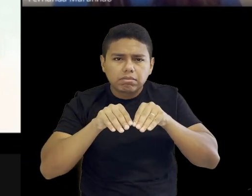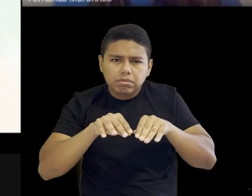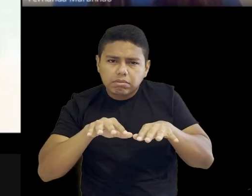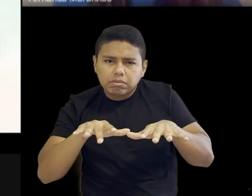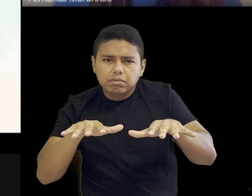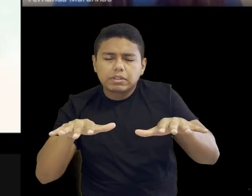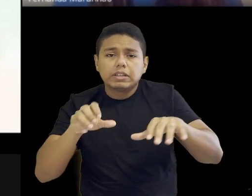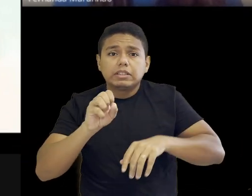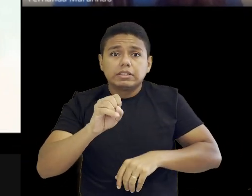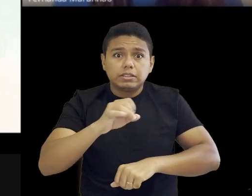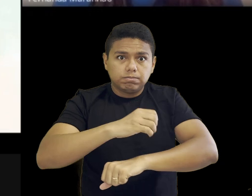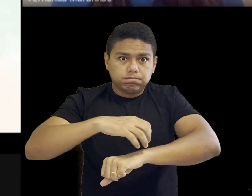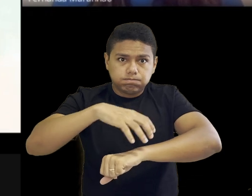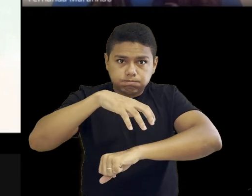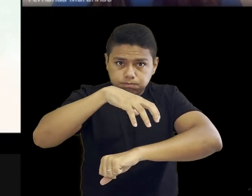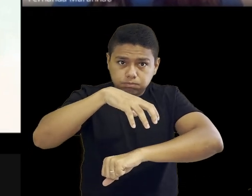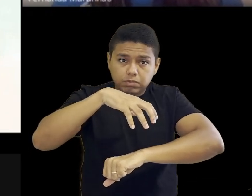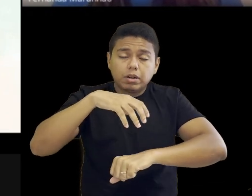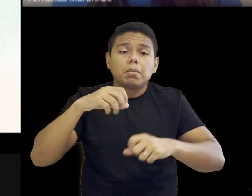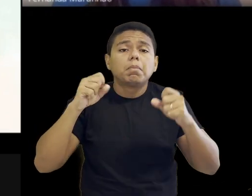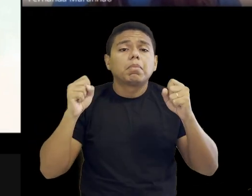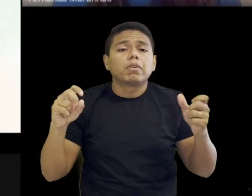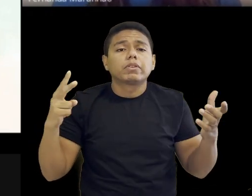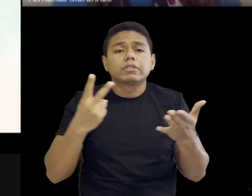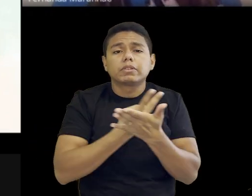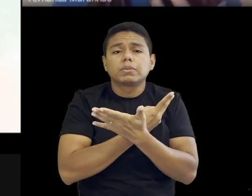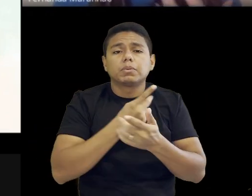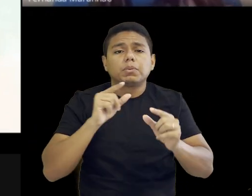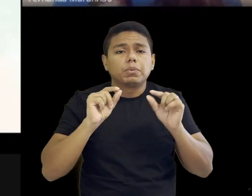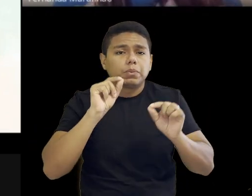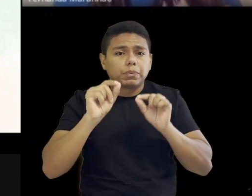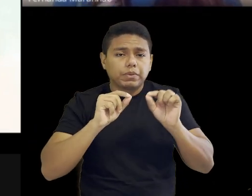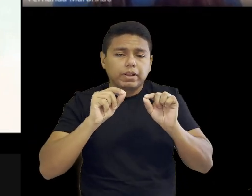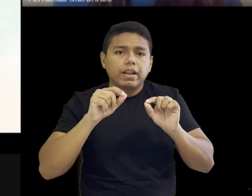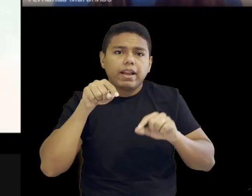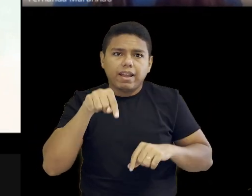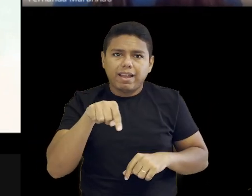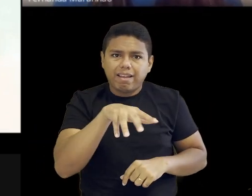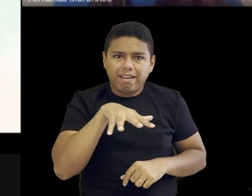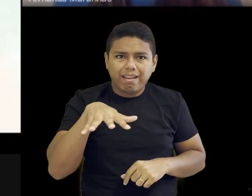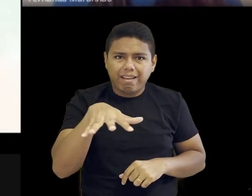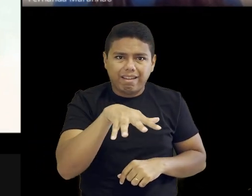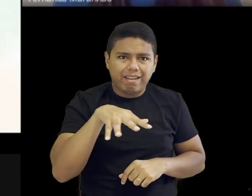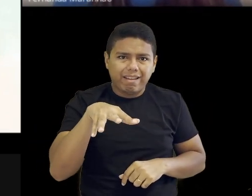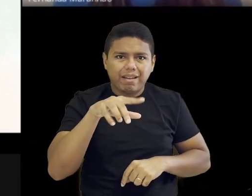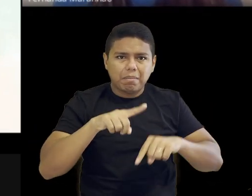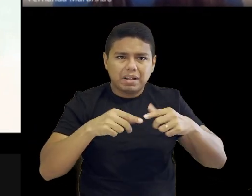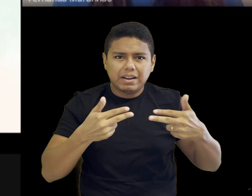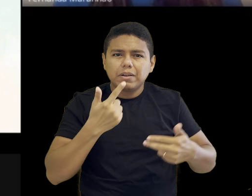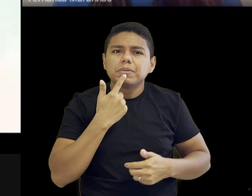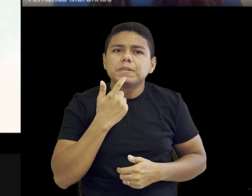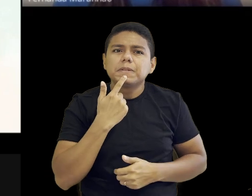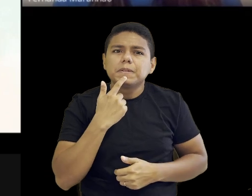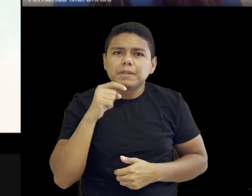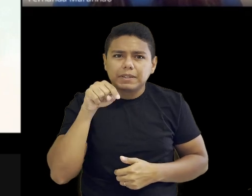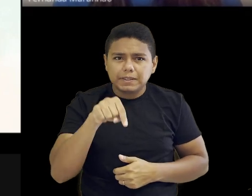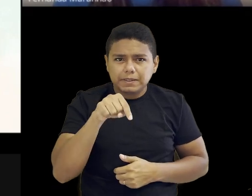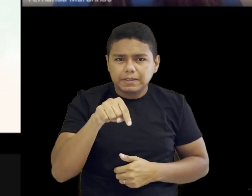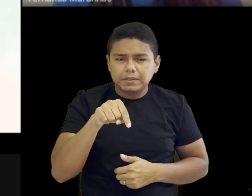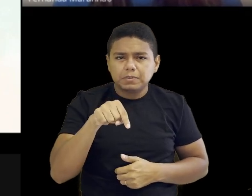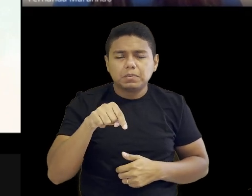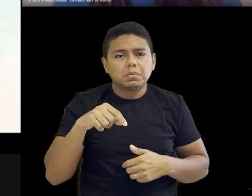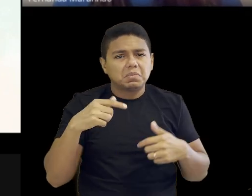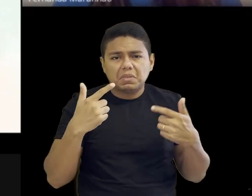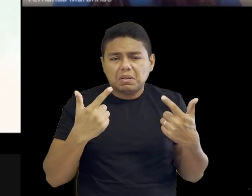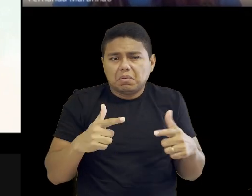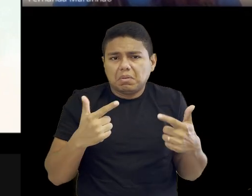líquido, líquido espesso, e se for um hematoma organizado, ele pode inclusive tornar-se uma área sem material